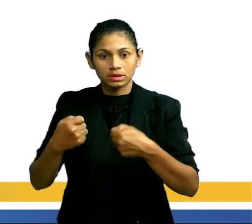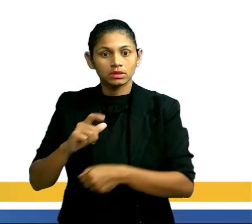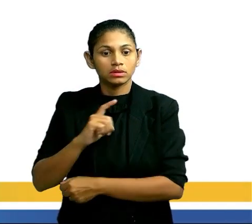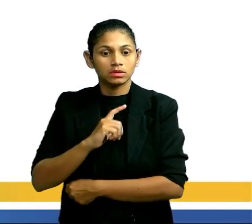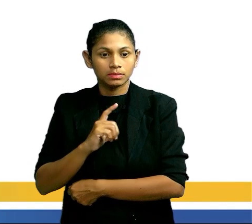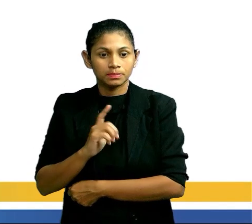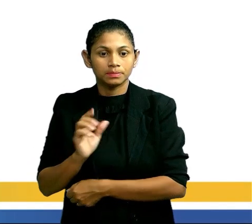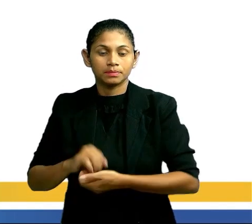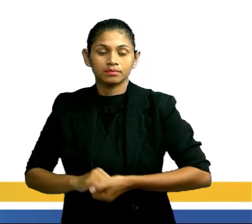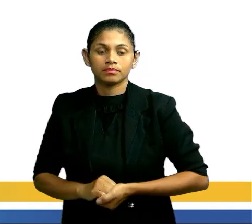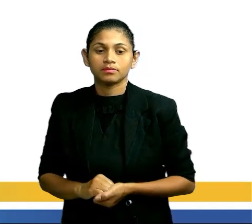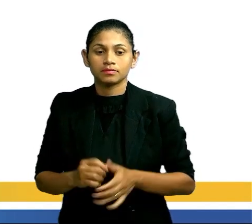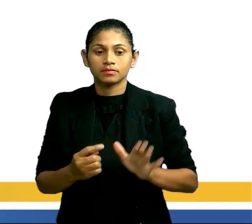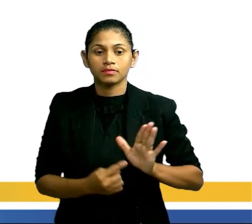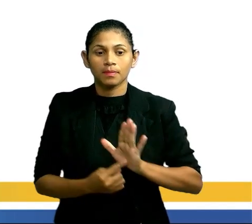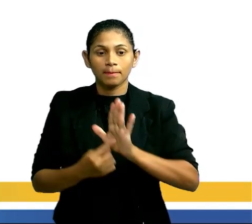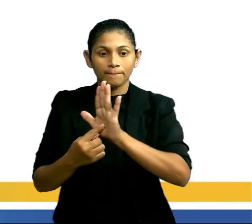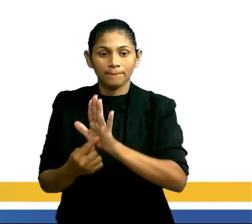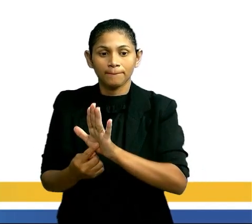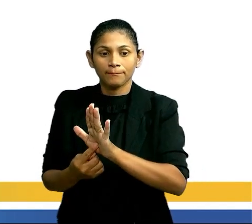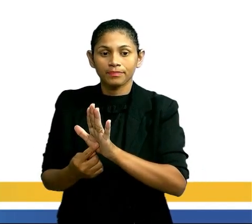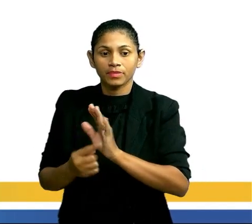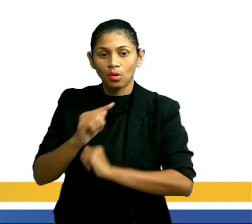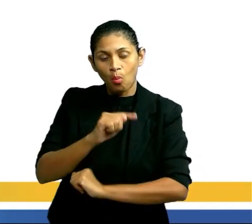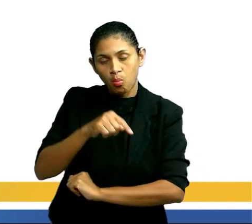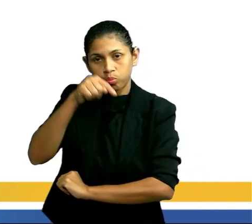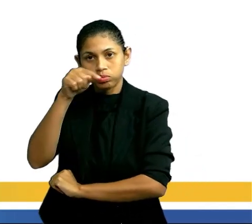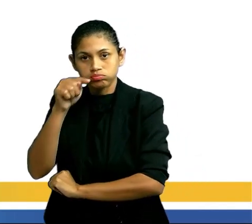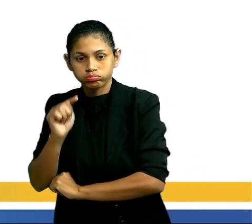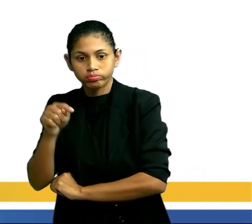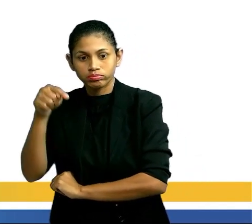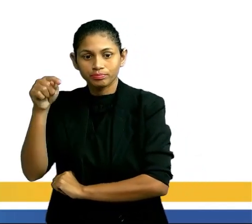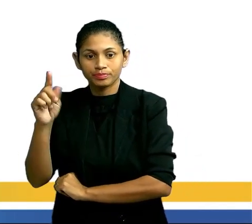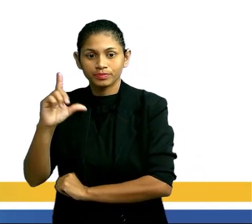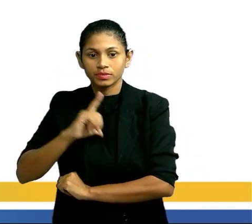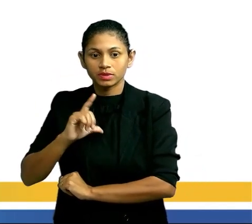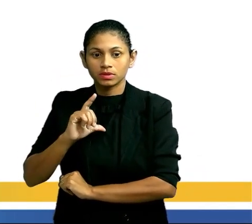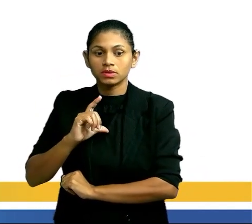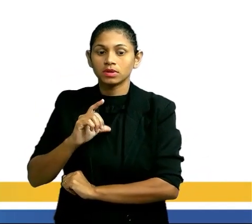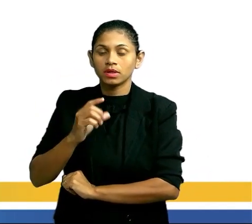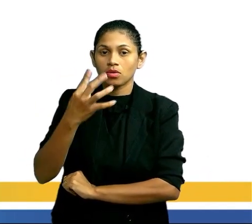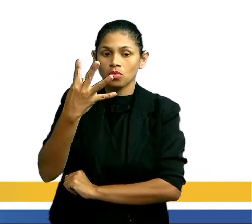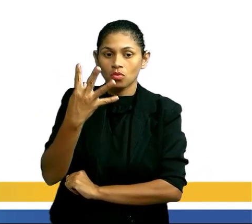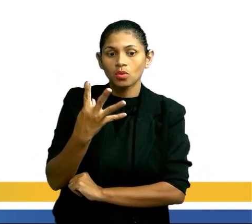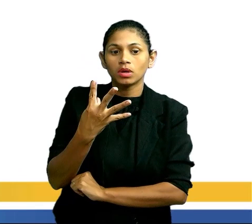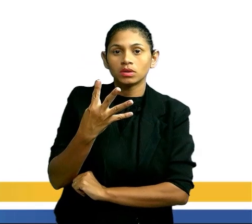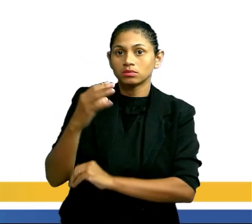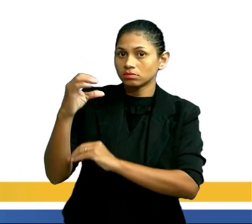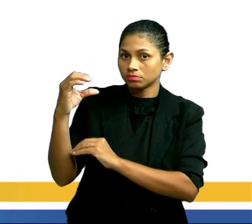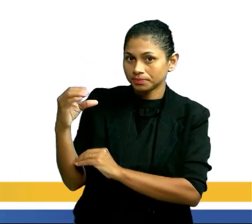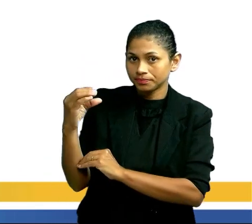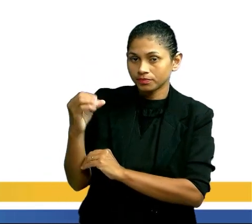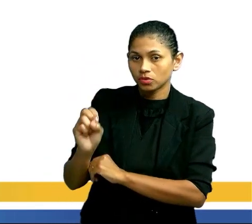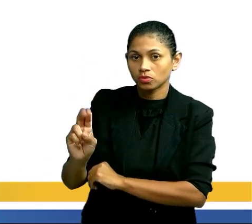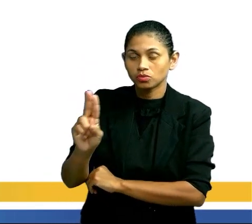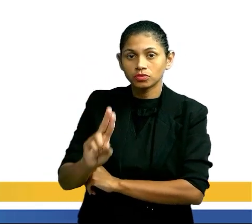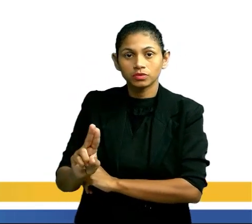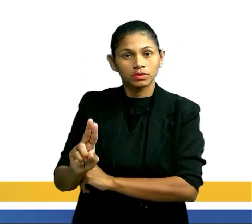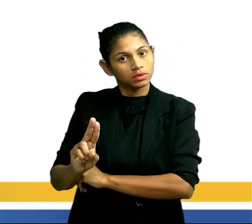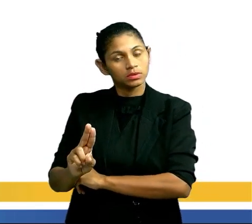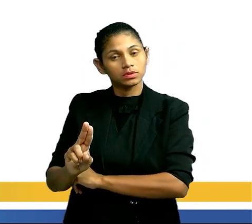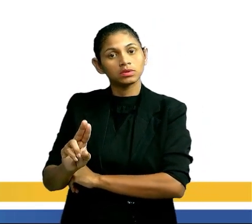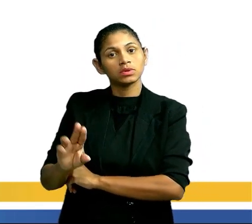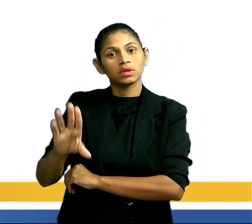formol, olha só aí na tela. Agora, se eu tenho 4 carbonos, eu vou usar o prefixo but, o aldeído